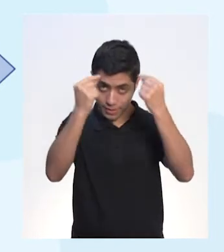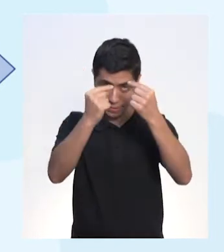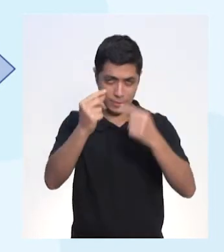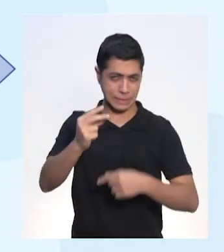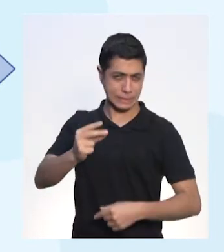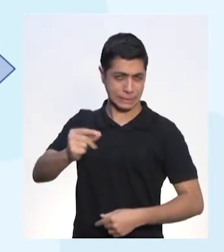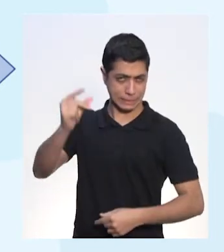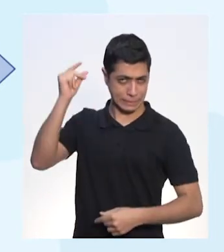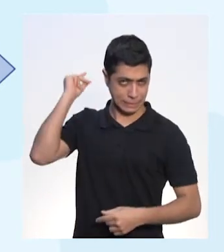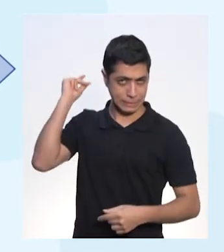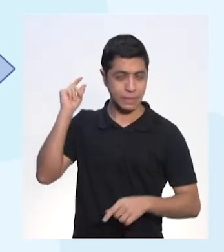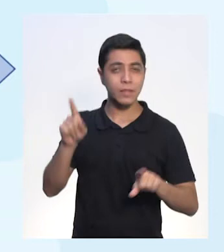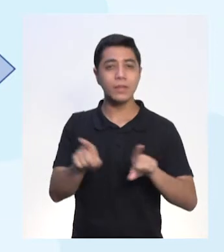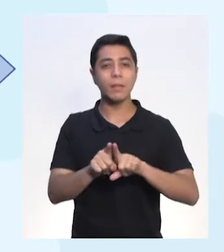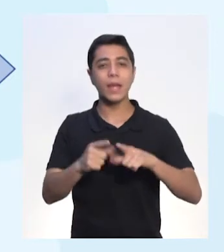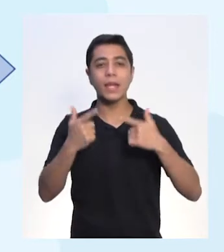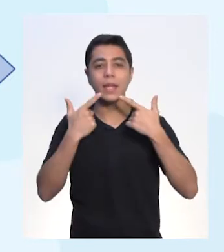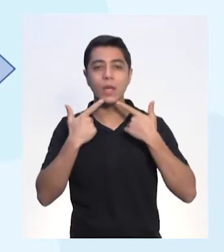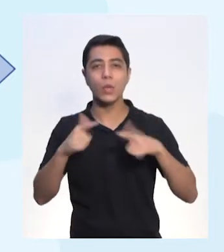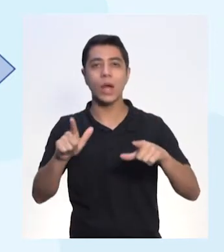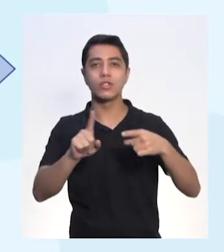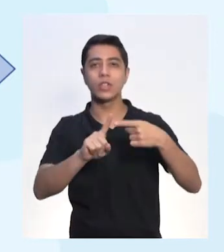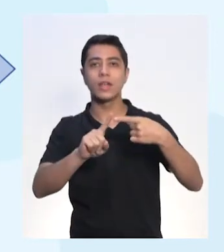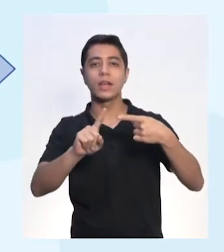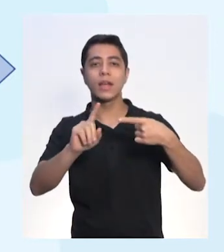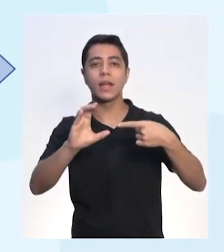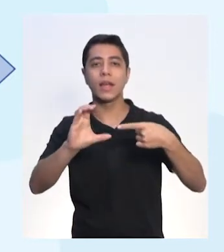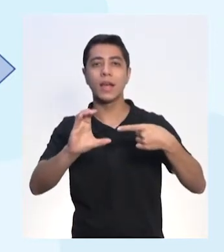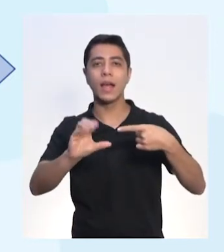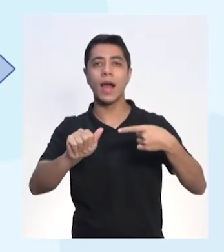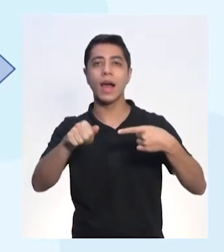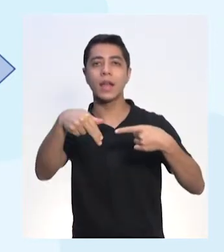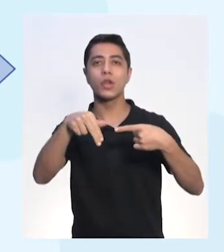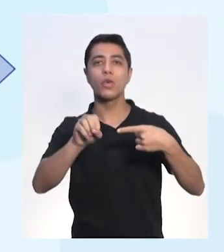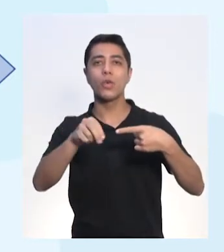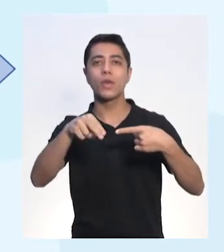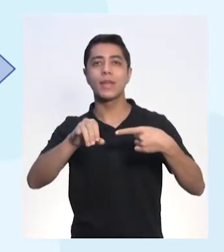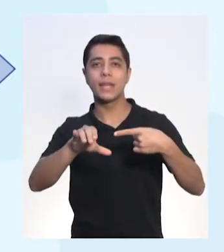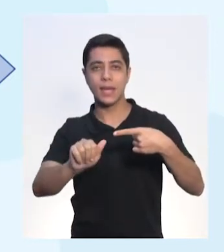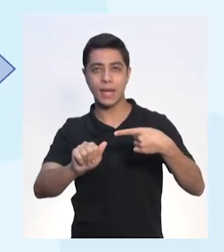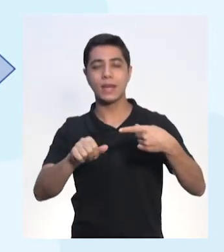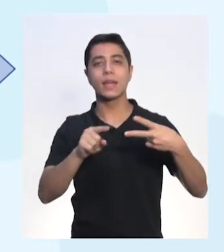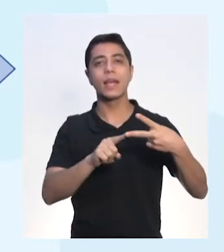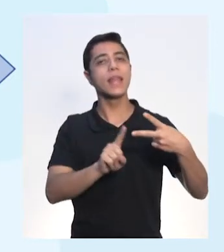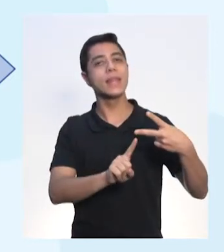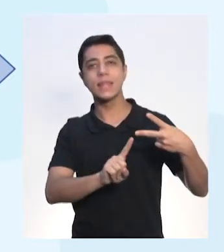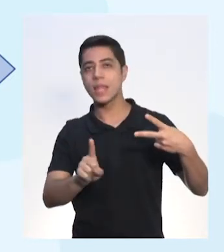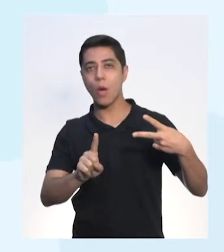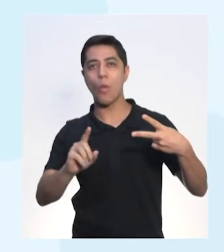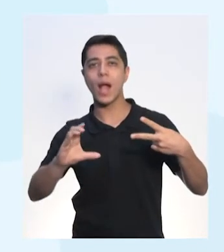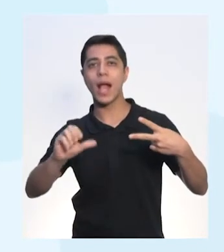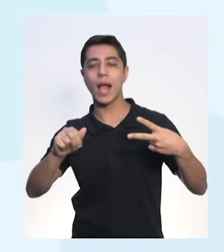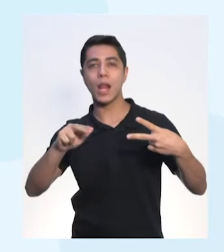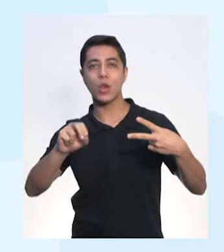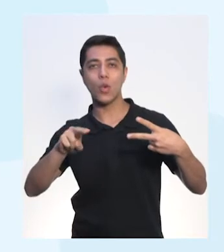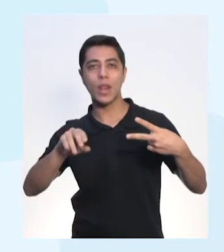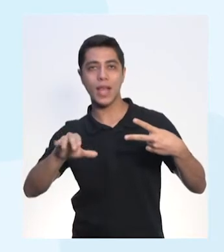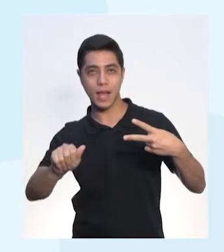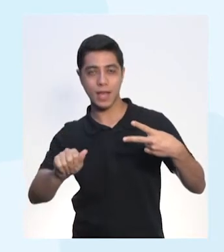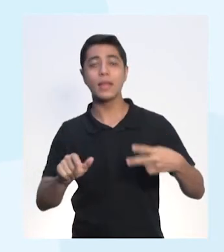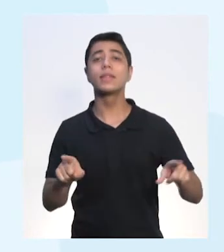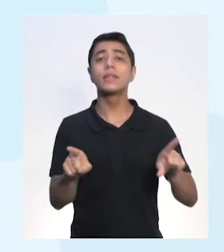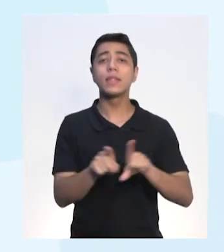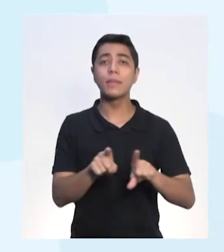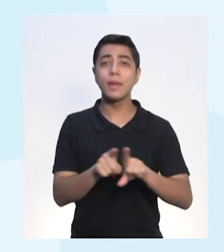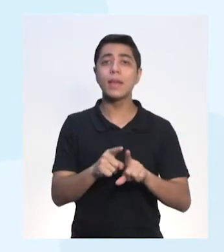linguísticas, linguagem canônica e não canônica, e as influências da língua e cultura inglesas em nosso idioma.